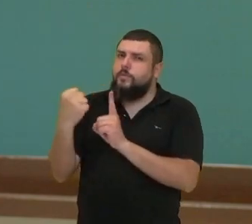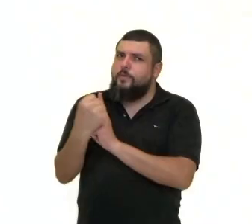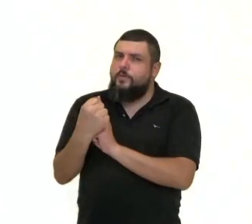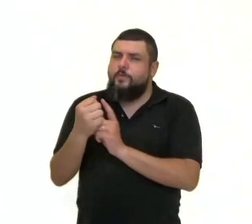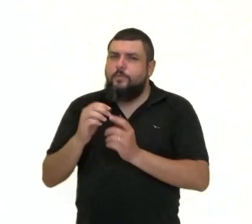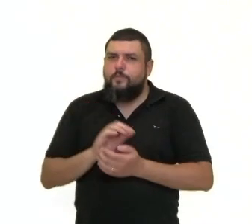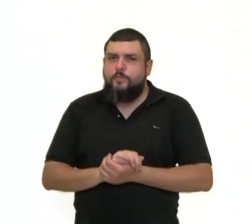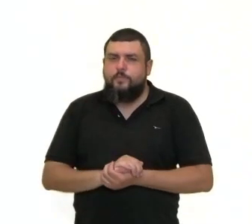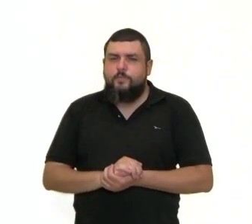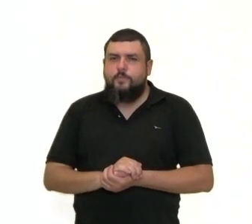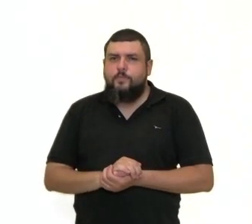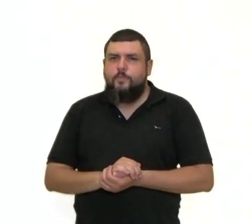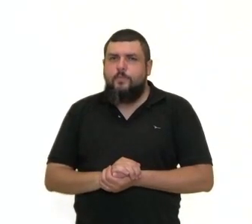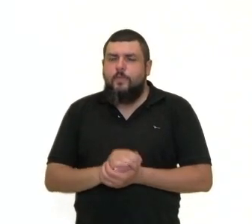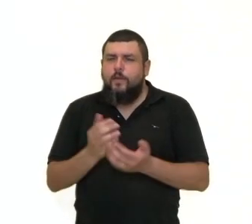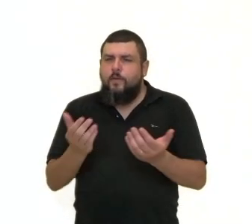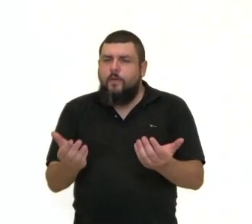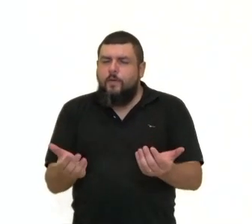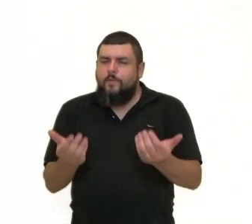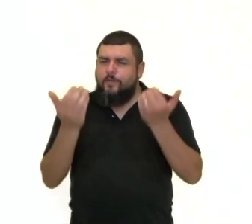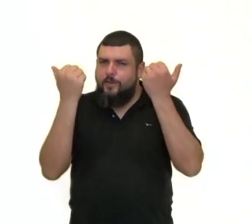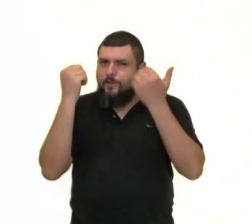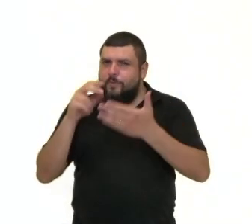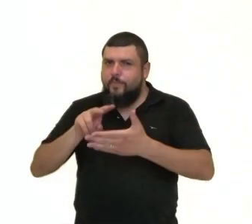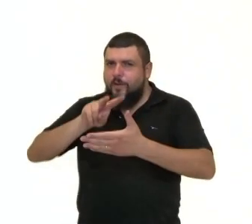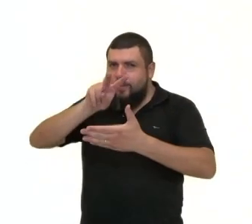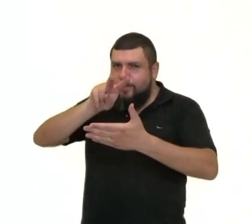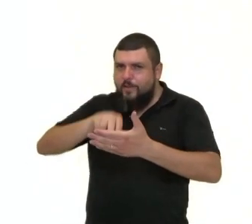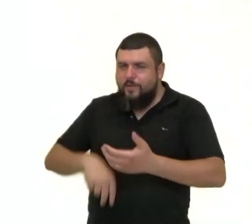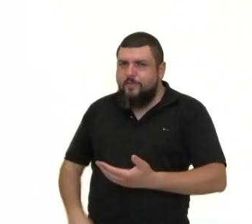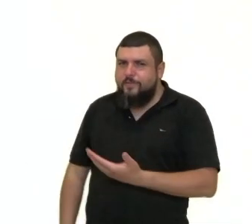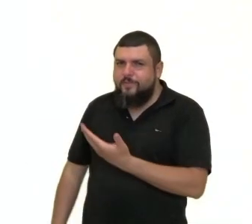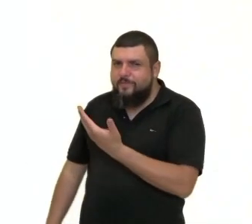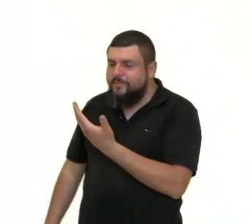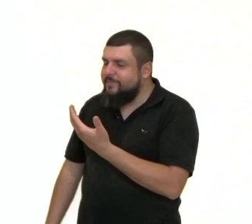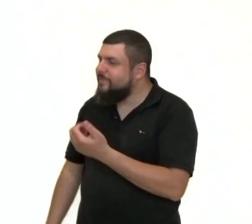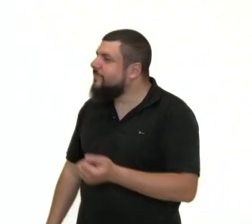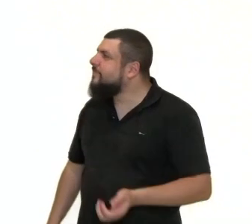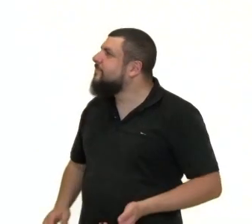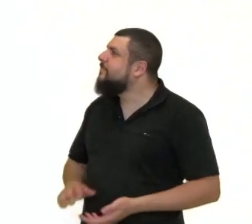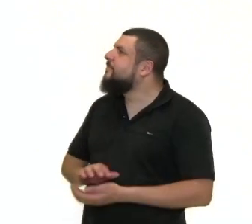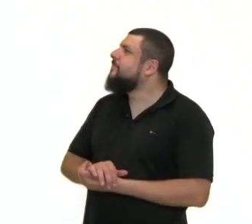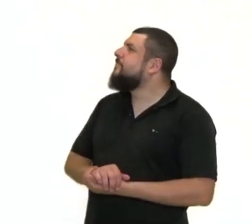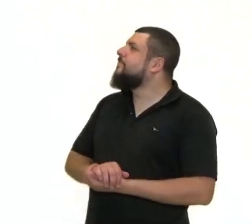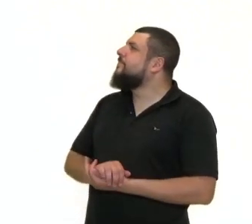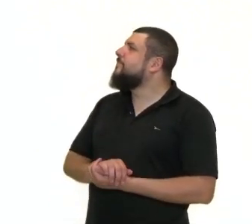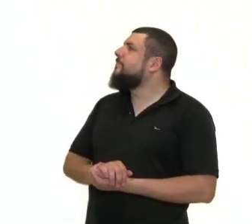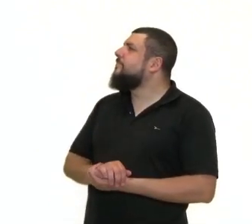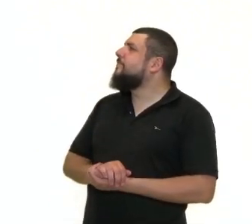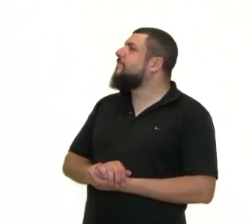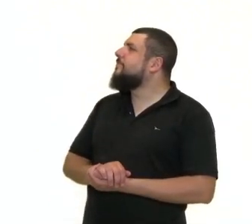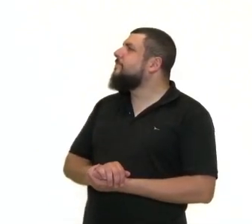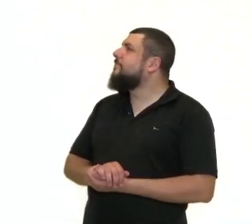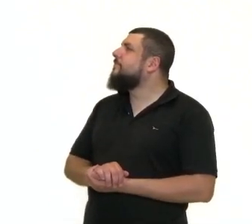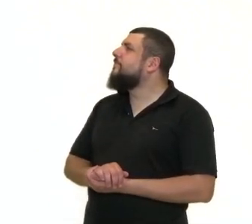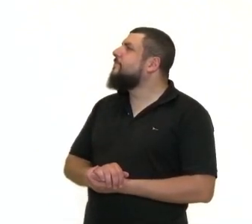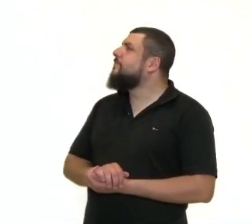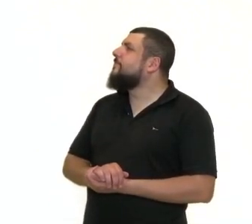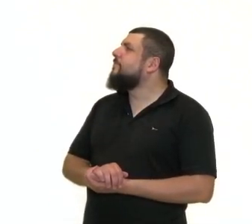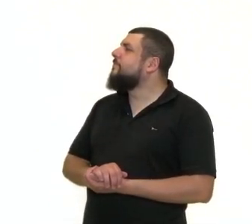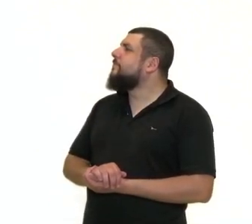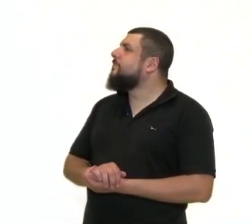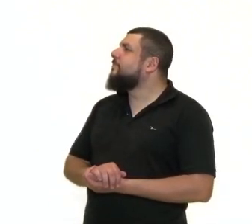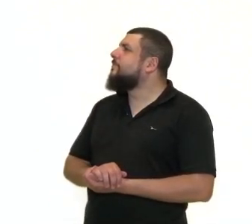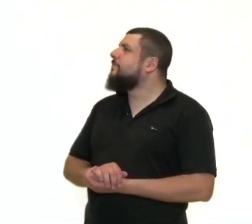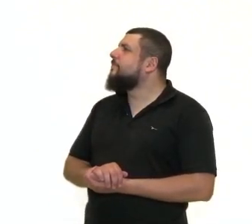lá? Vamos à leitura aqui de um fragmento de uma reportagem. Os direitos do consumidor relativos ao